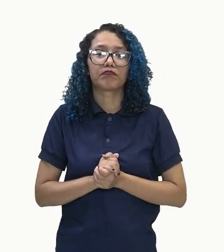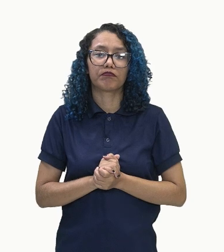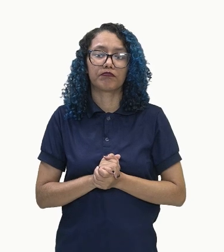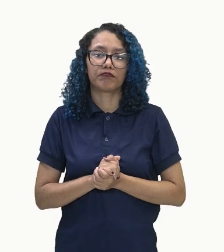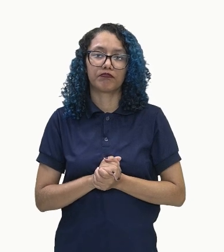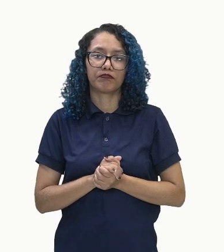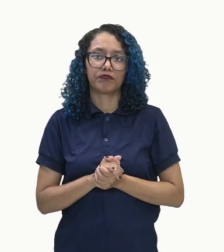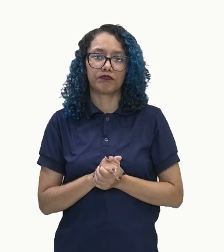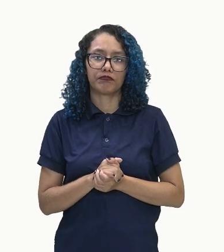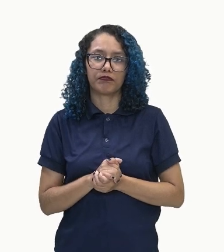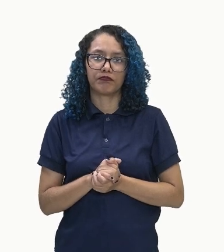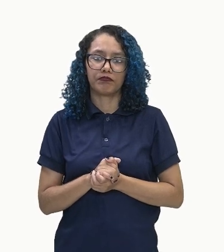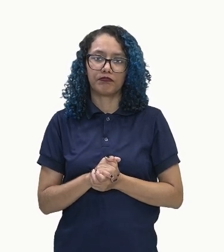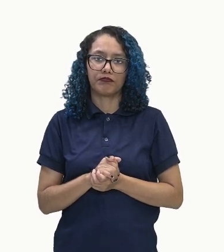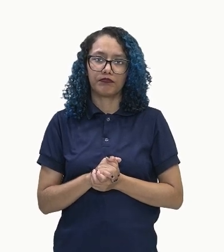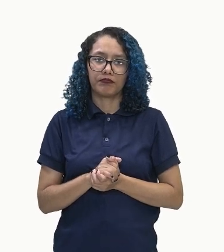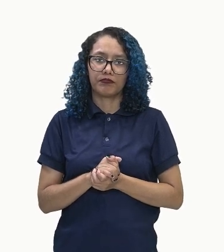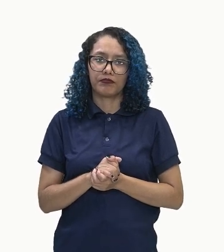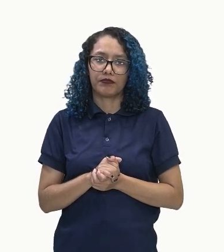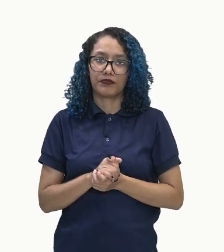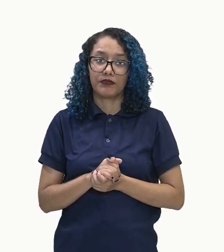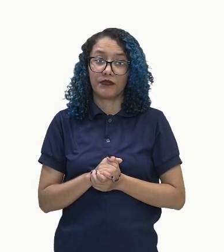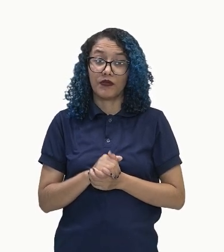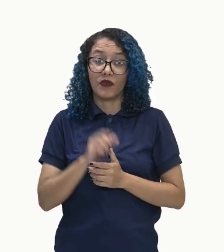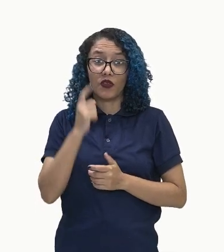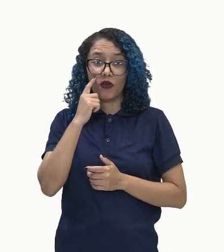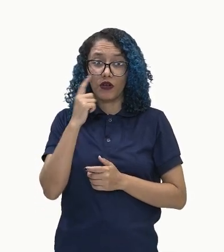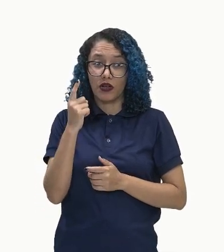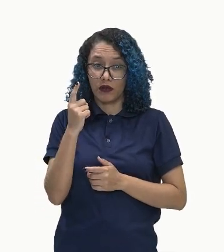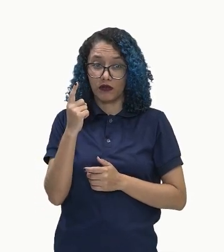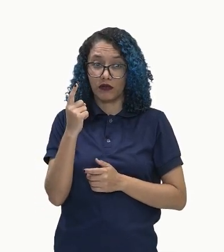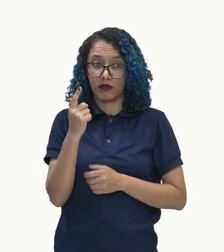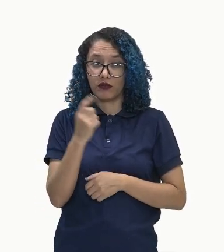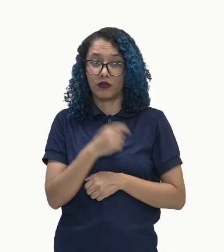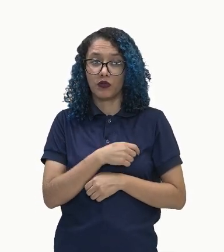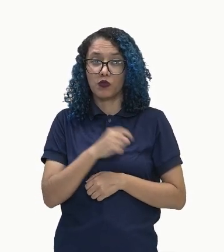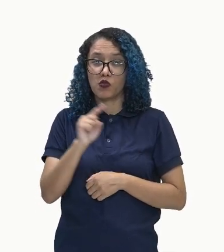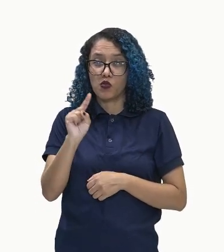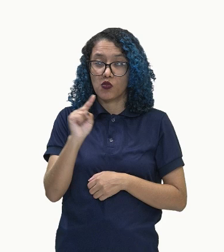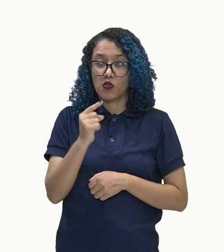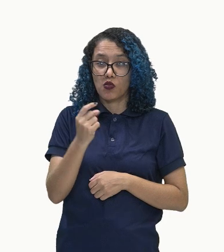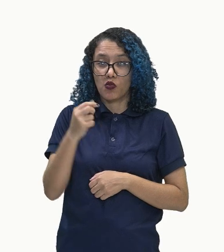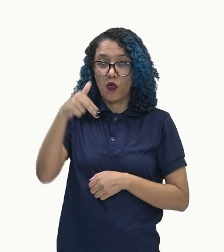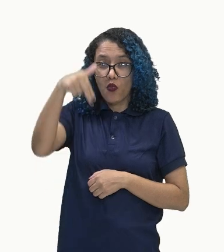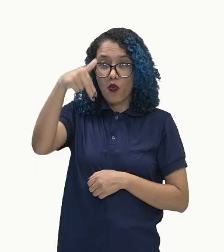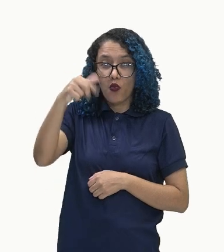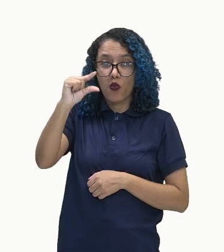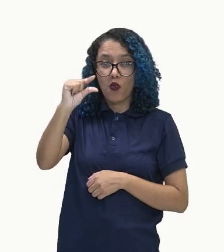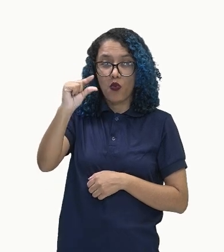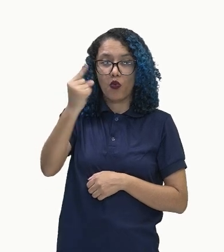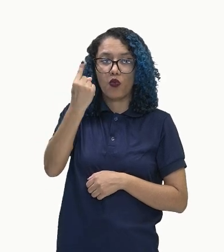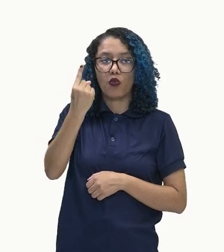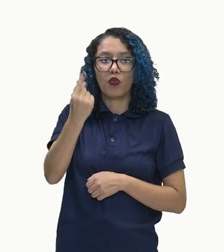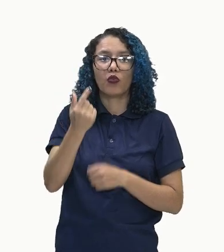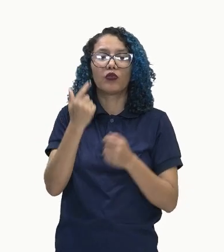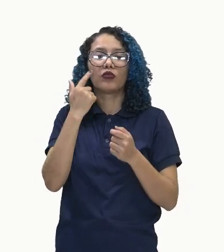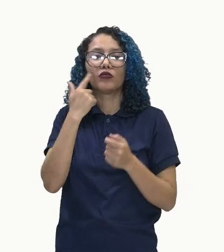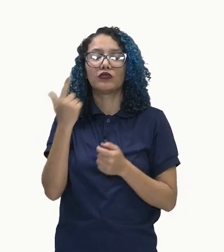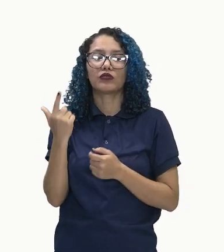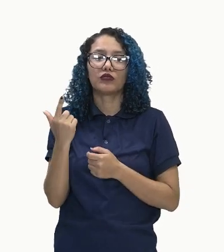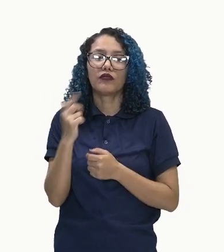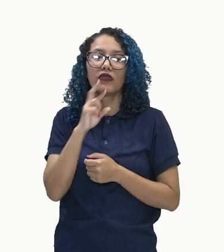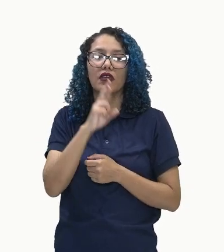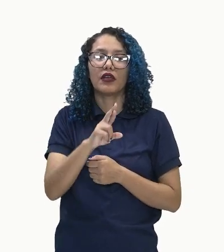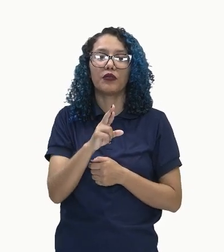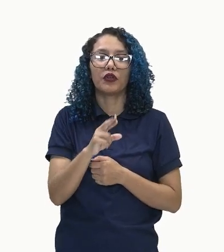gente visualizar melhor. Olha só, quando o expoente é 1, ó, nós temos aqui, ó, um zero depois da vírgula. Perdão, nós temos um